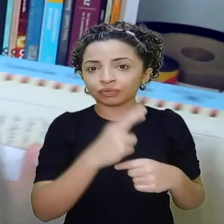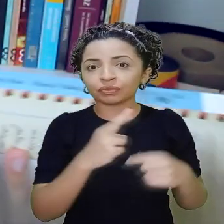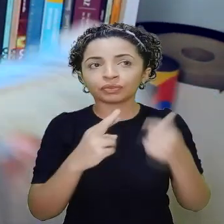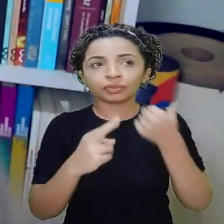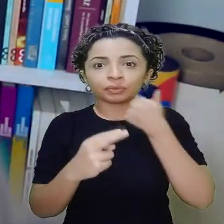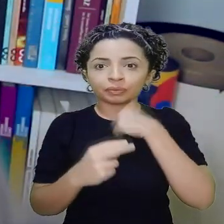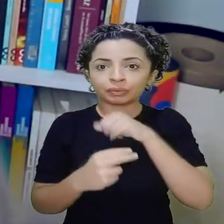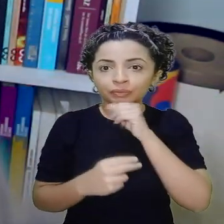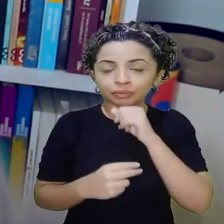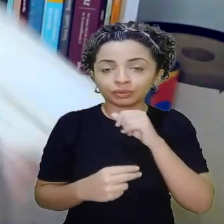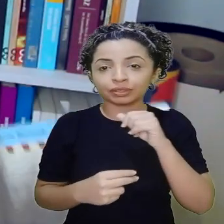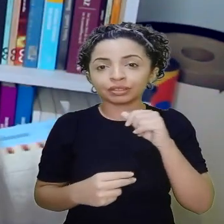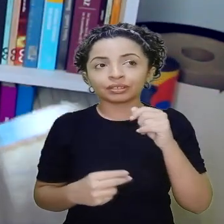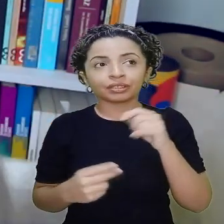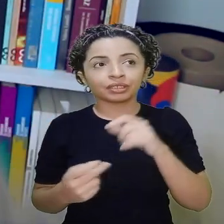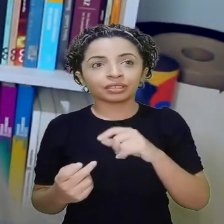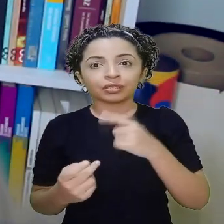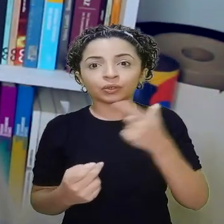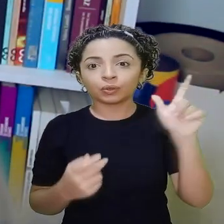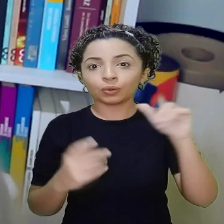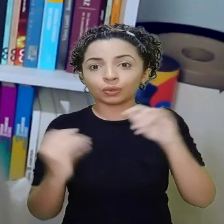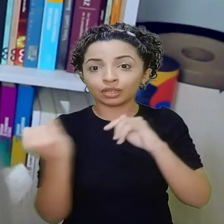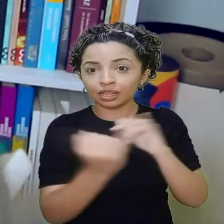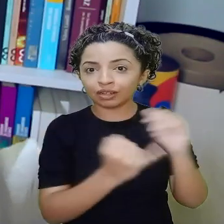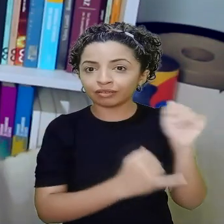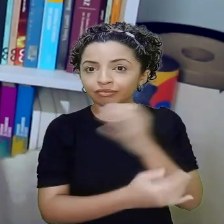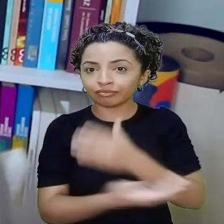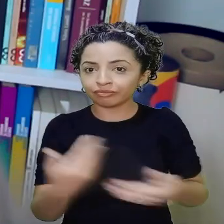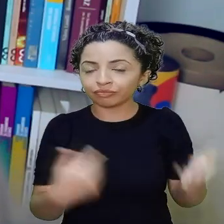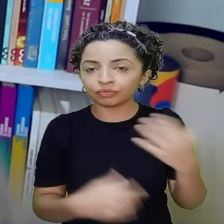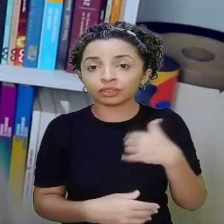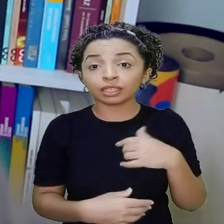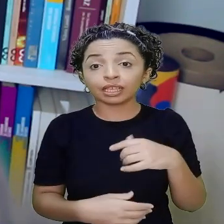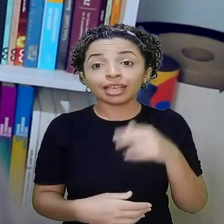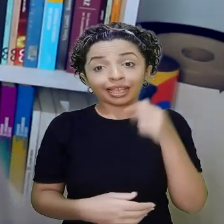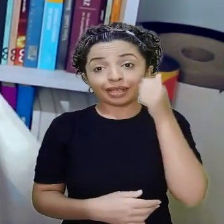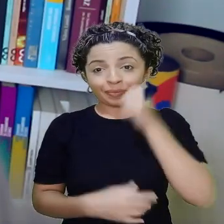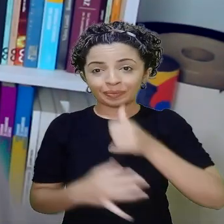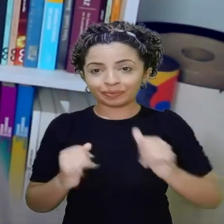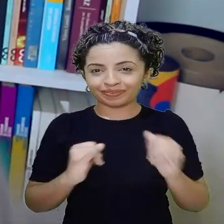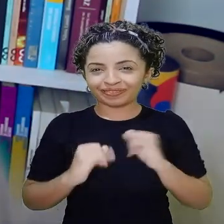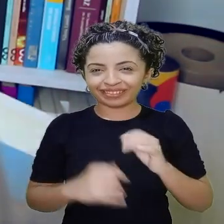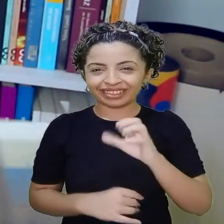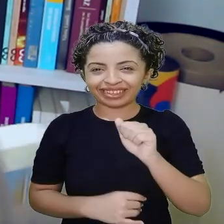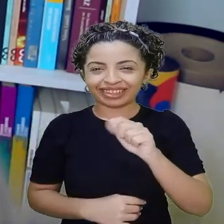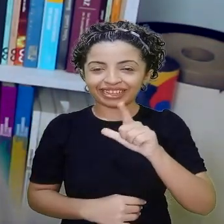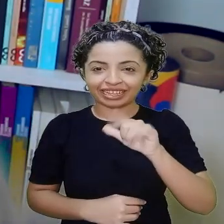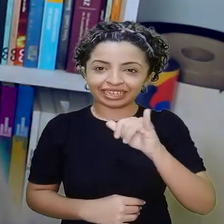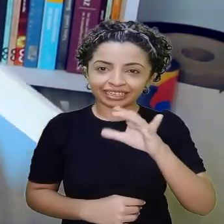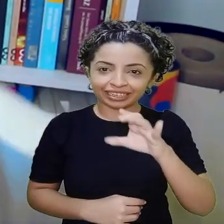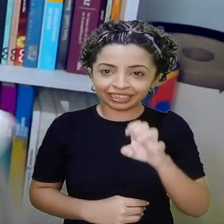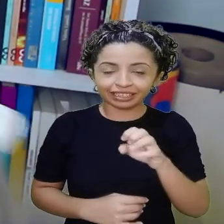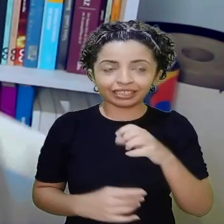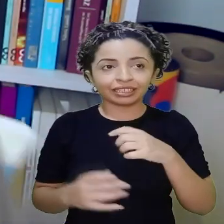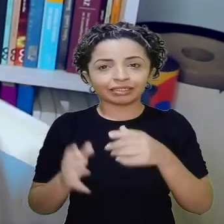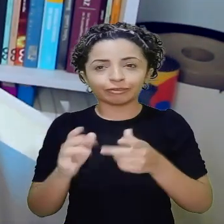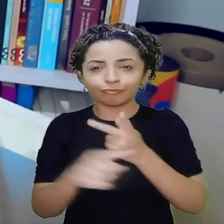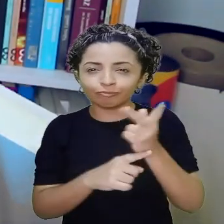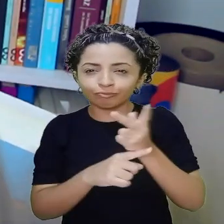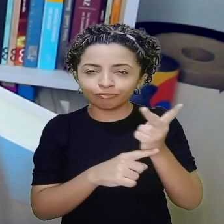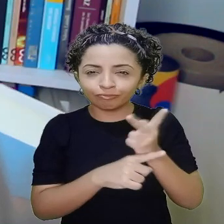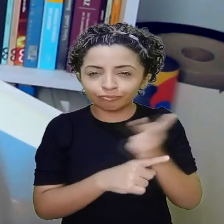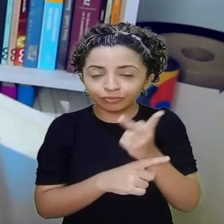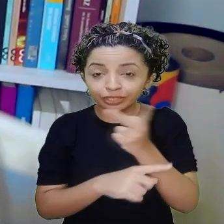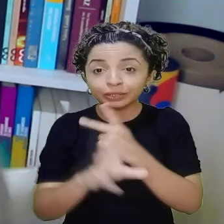está na Paraíba. E Alice resolve sair nas ruas em busca desse nome, desse Cícero Araújo, e ela começa a conviver